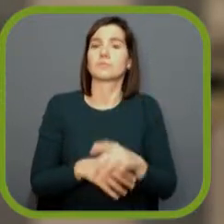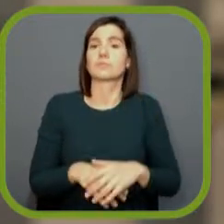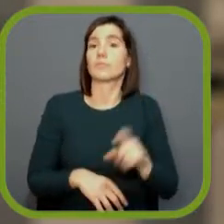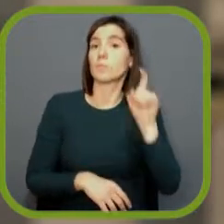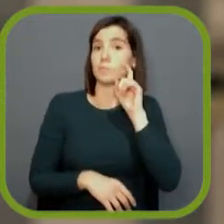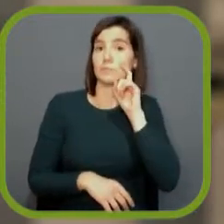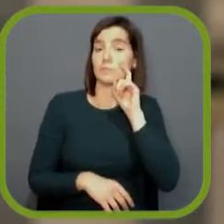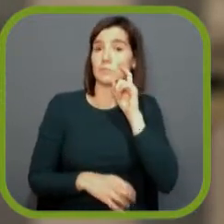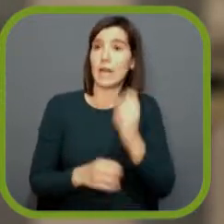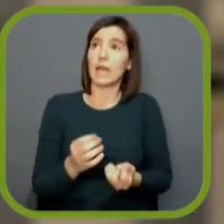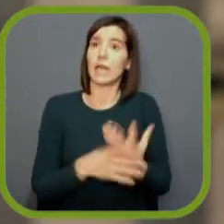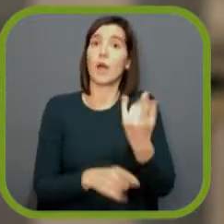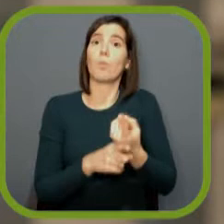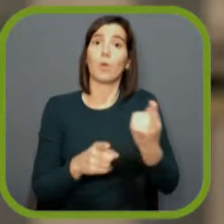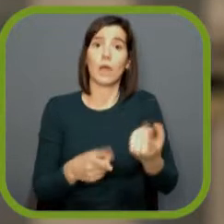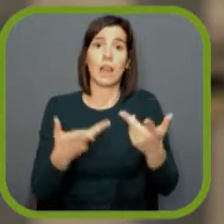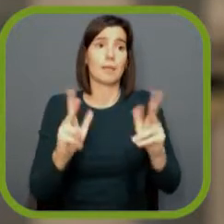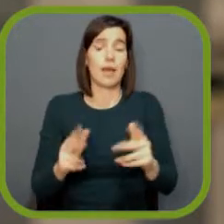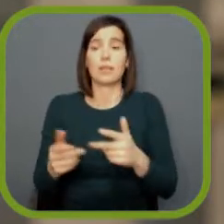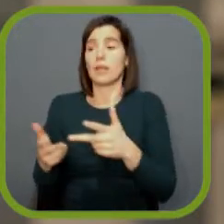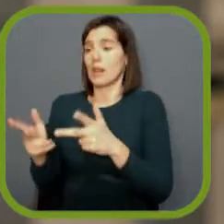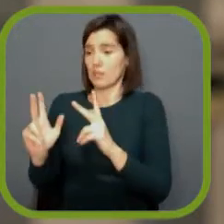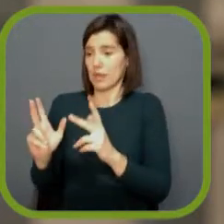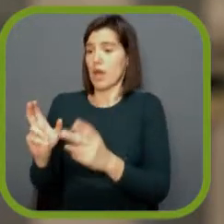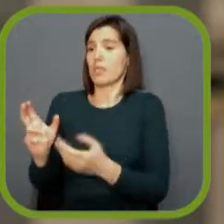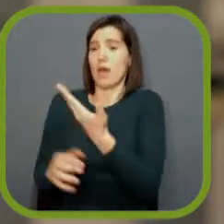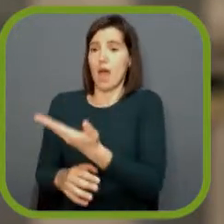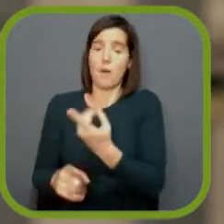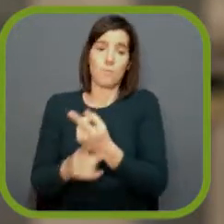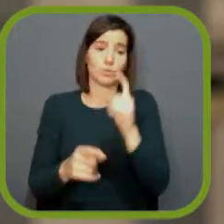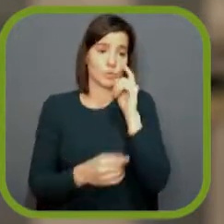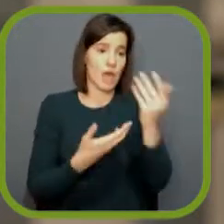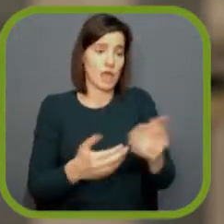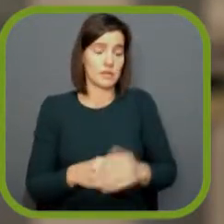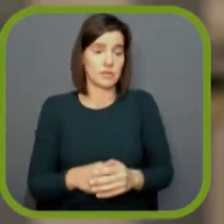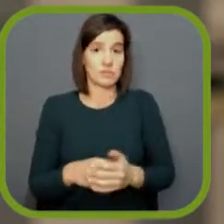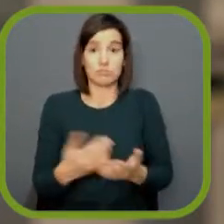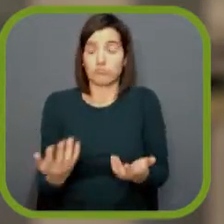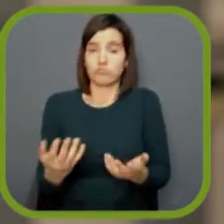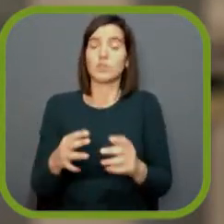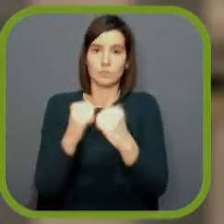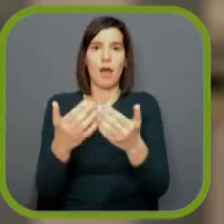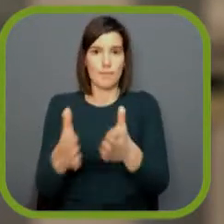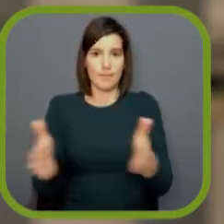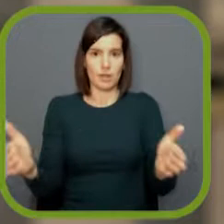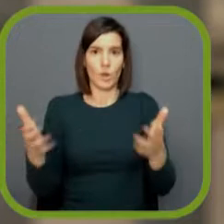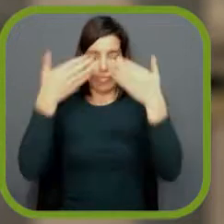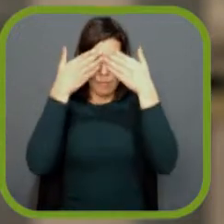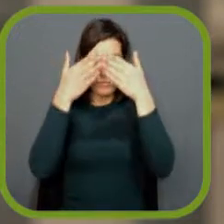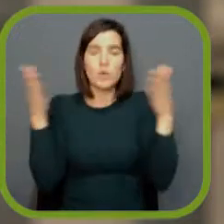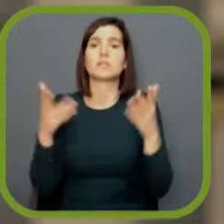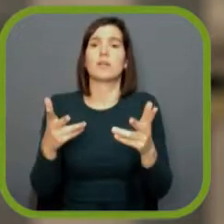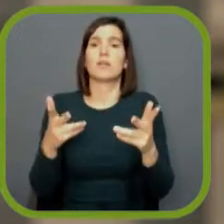a segurança funda-se na liberdade e a liberdade funda-se na segurança. E, portanto, se nós falarmos, mais uma vez, de uma sociedade aberta, em